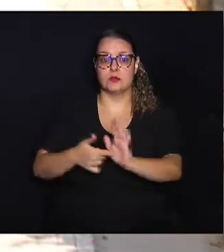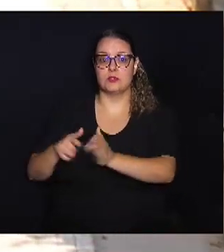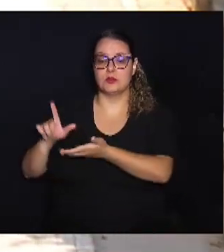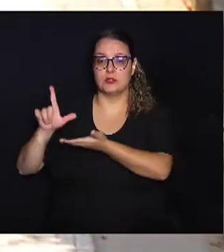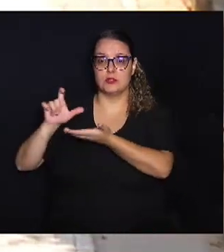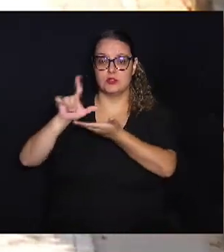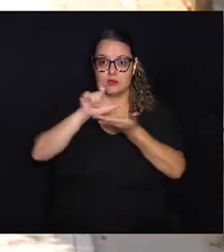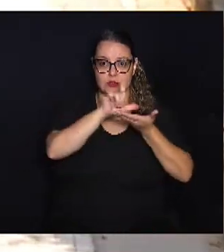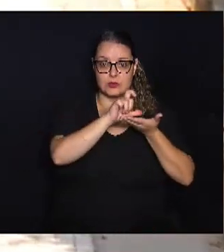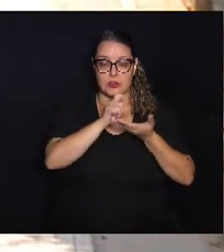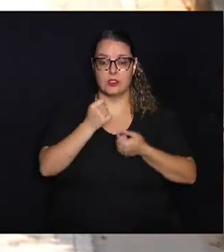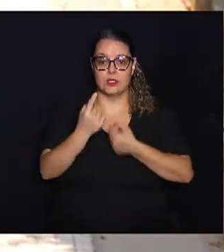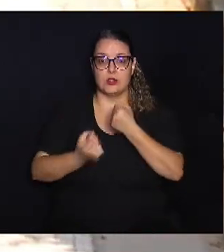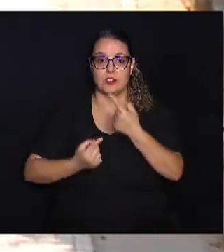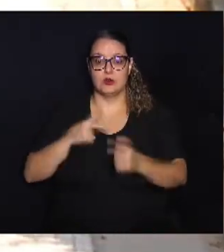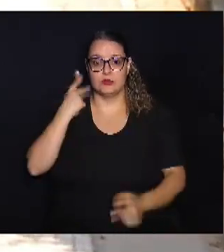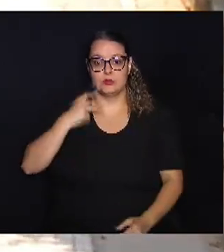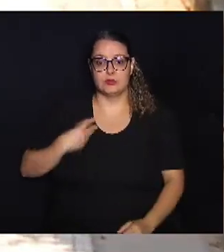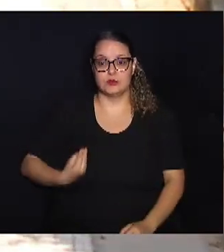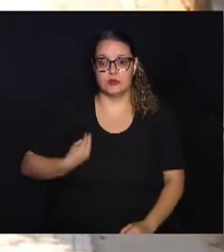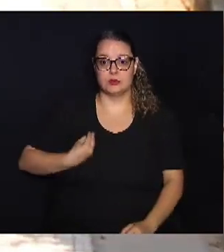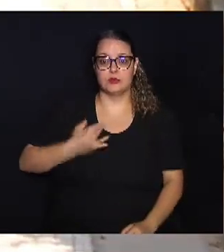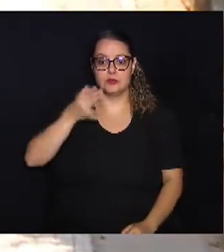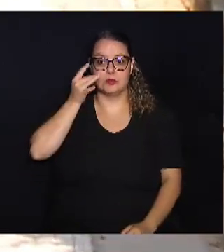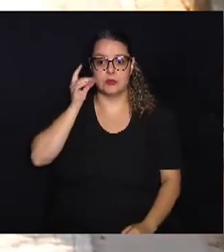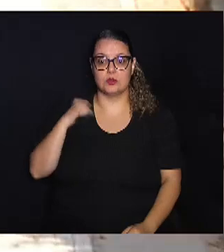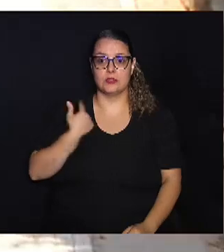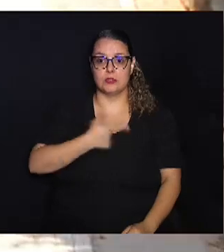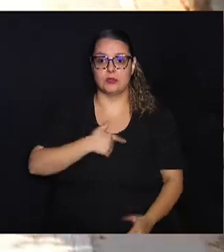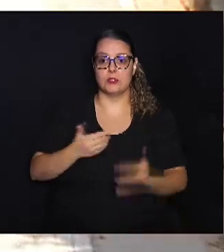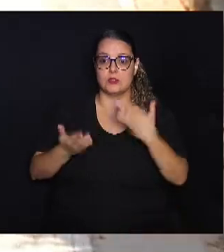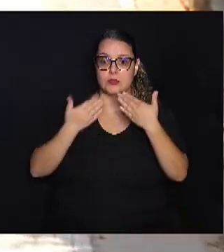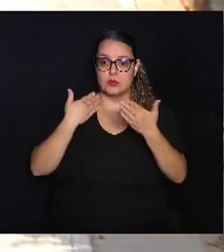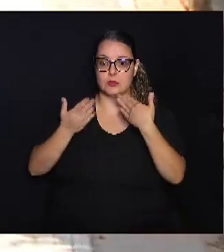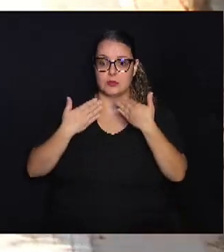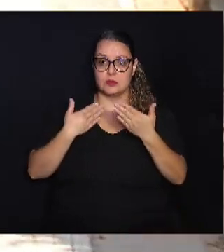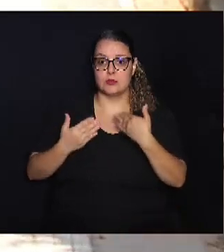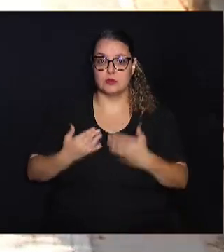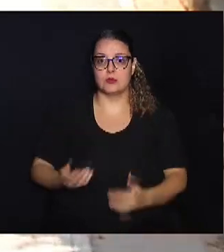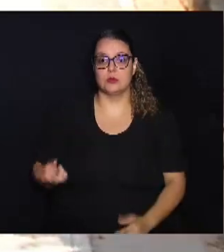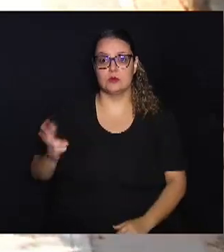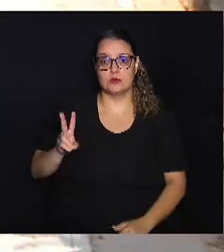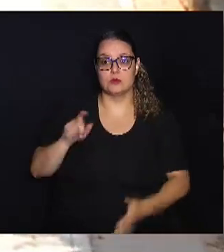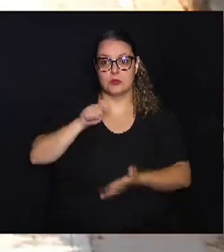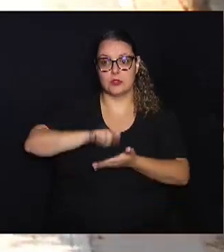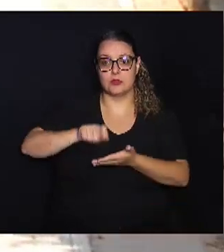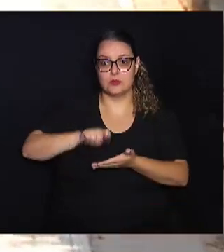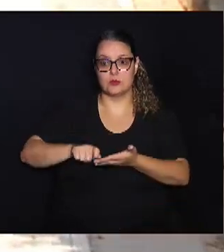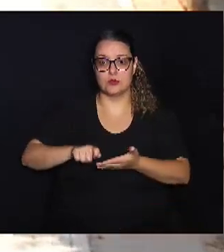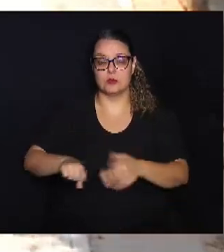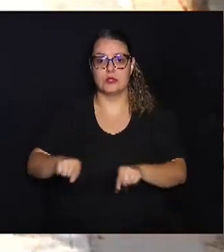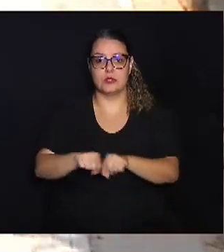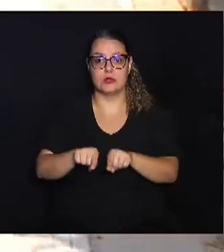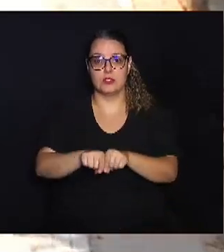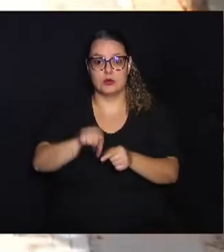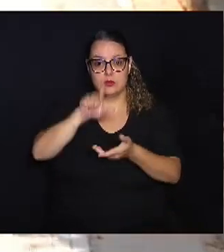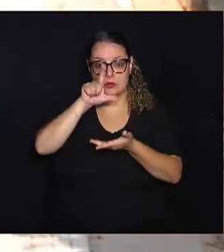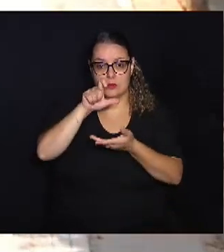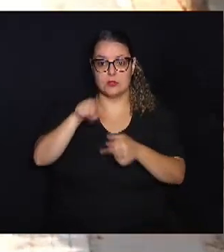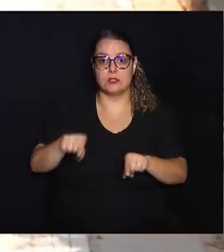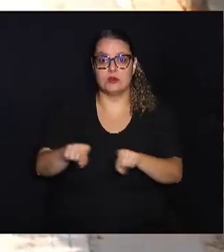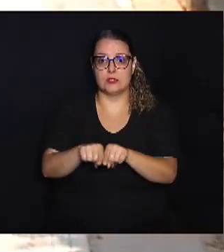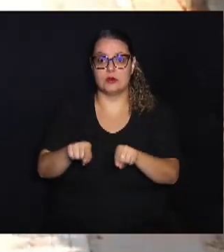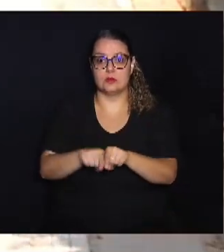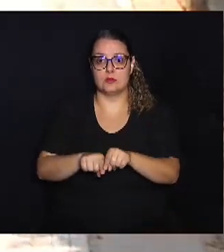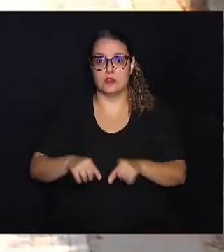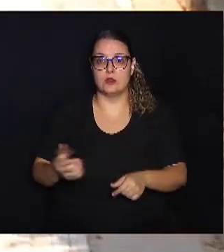fotografias. Alguns vereadores estiveram presentes e nós conversamos com os dois autores e com o fotógrafo, que inclusive ficou